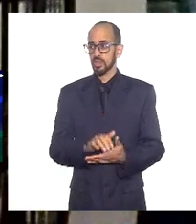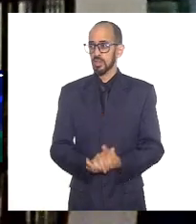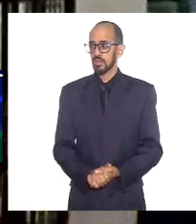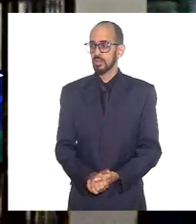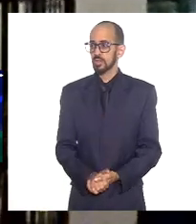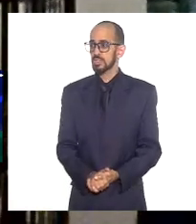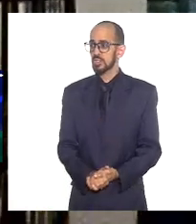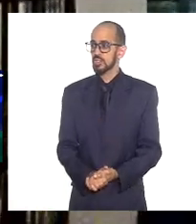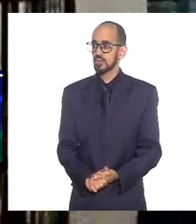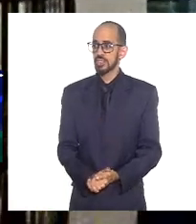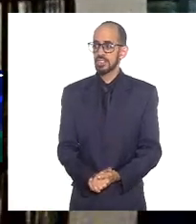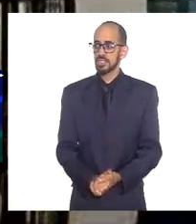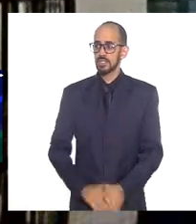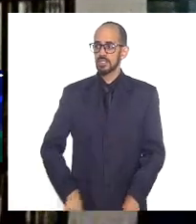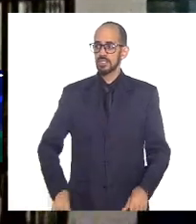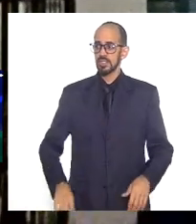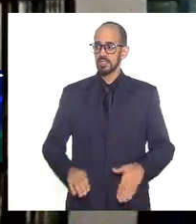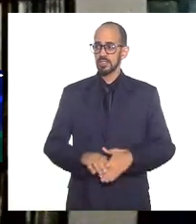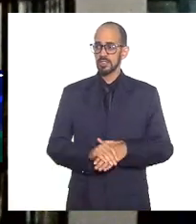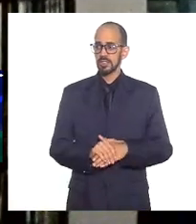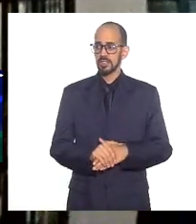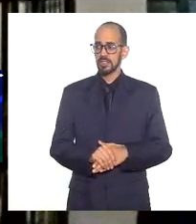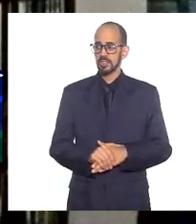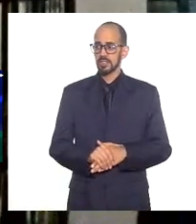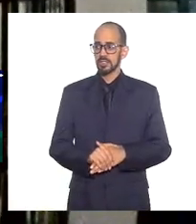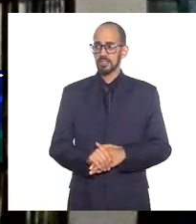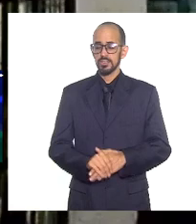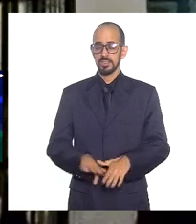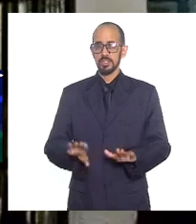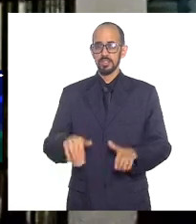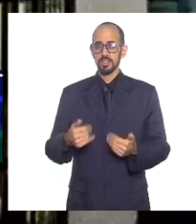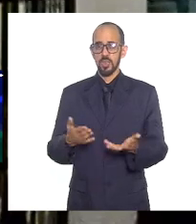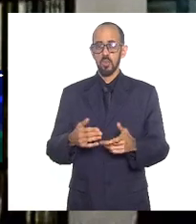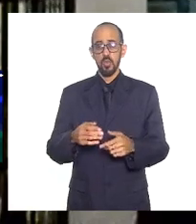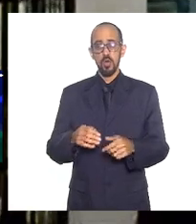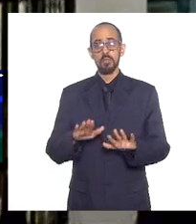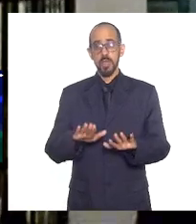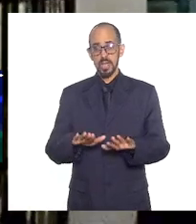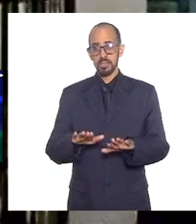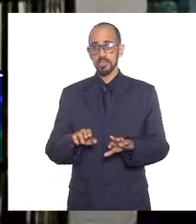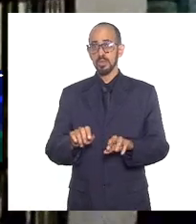forma sofisticada. Um pouco diferente,